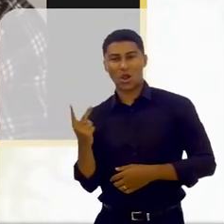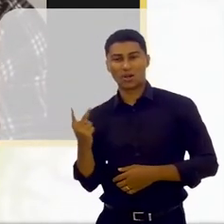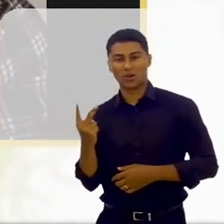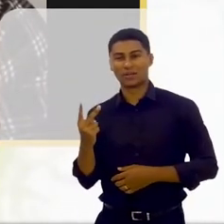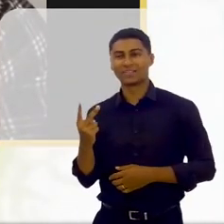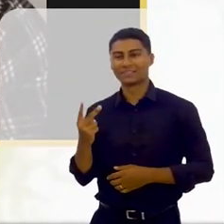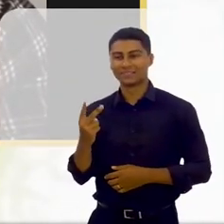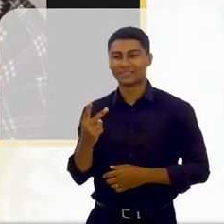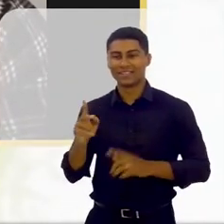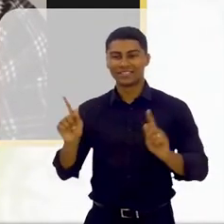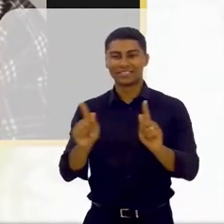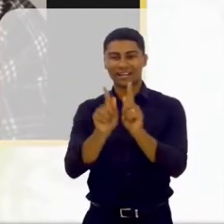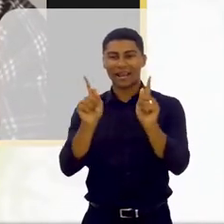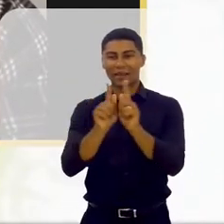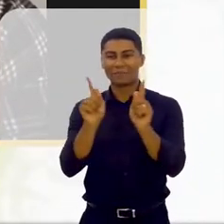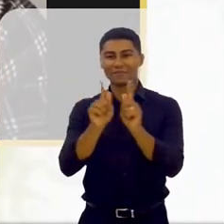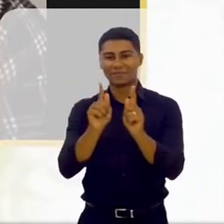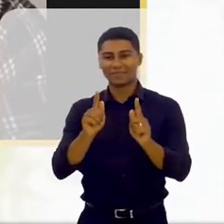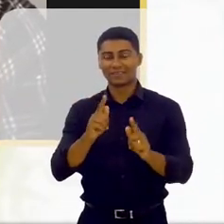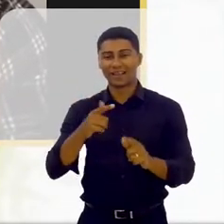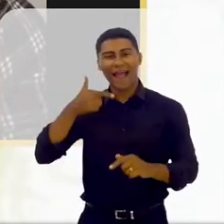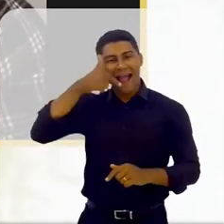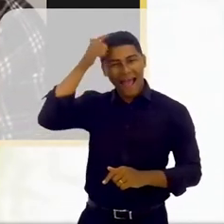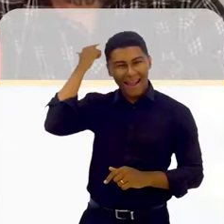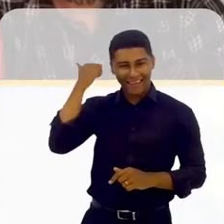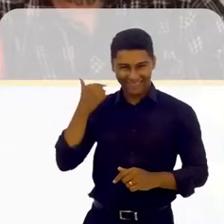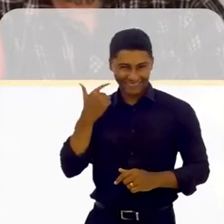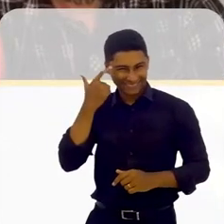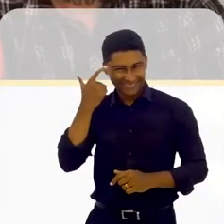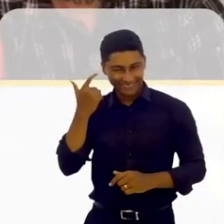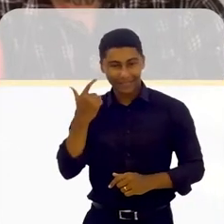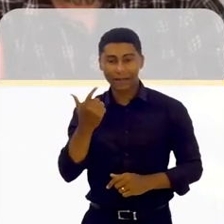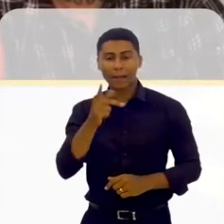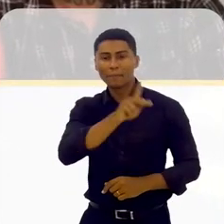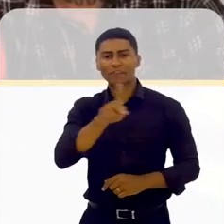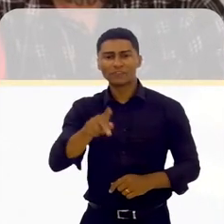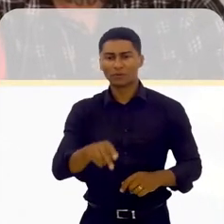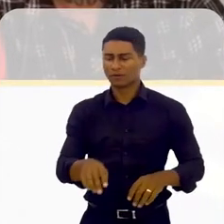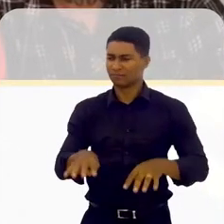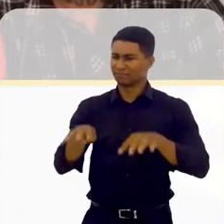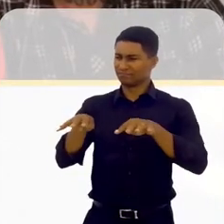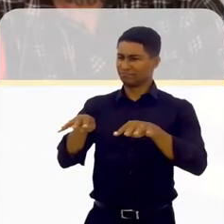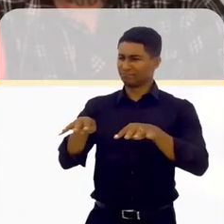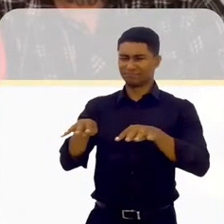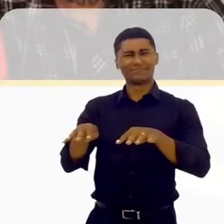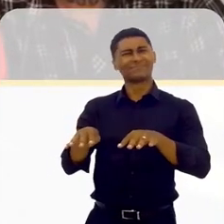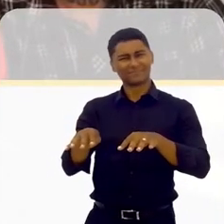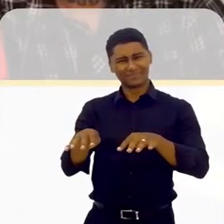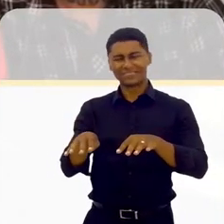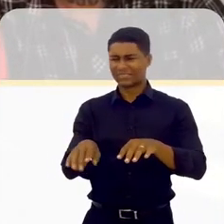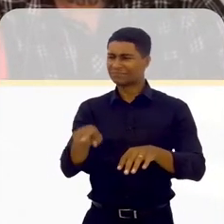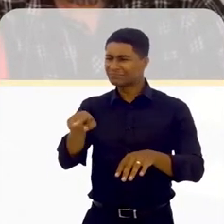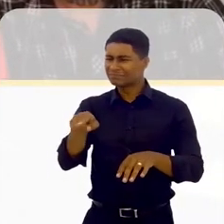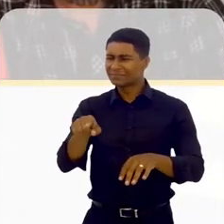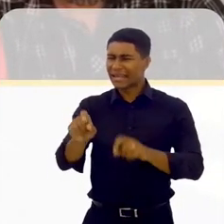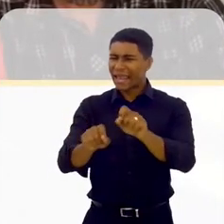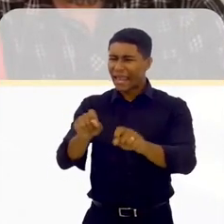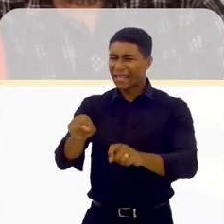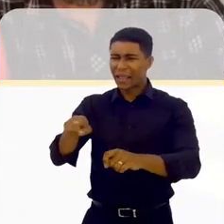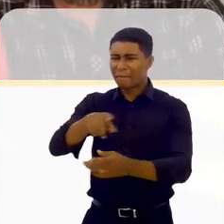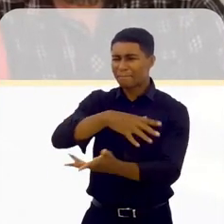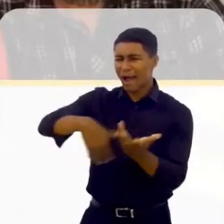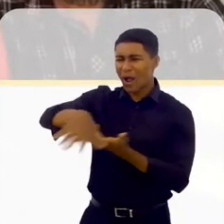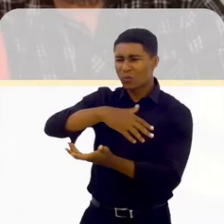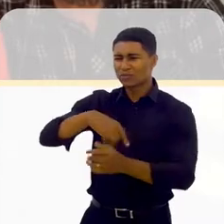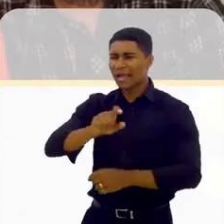assim, idêntico. Então a professora não sabia com quem que era que estava ali causando ali, né? No caso. A gente Imagino, foi bastante, imagino.